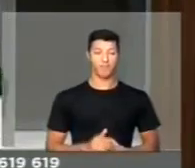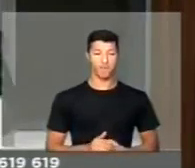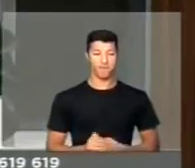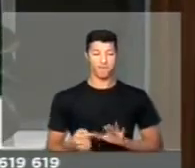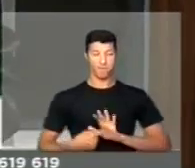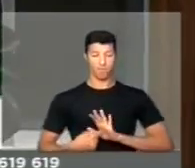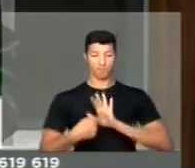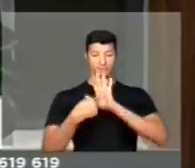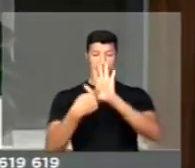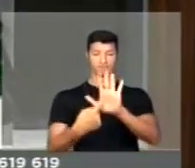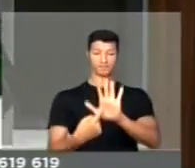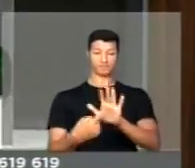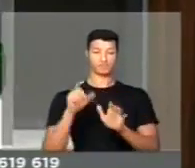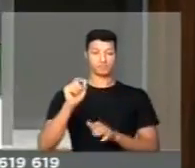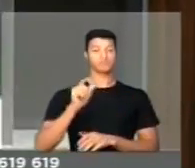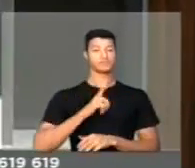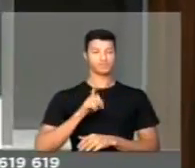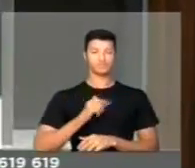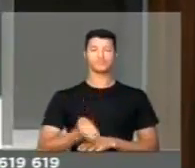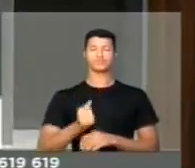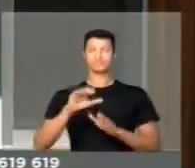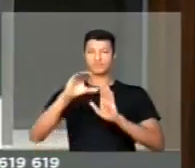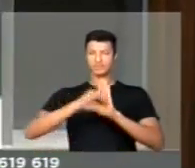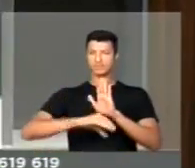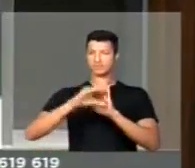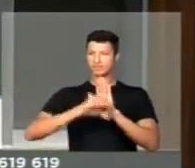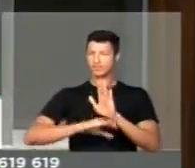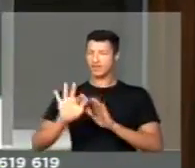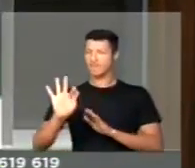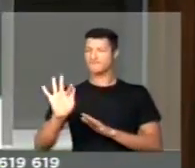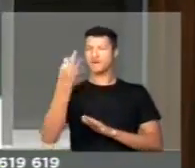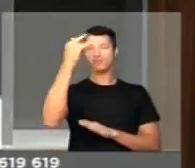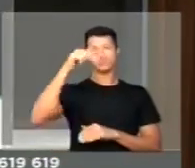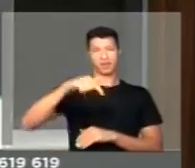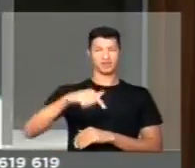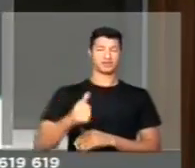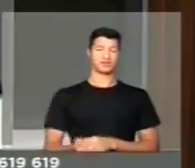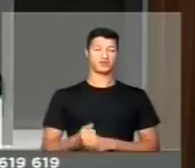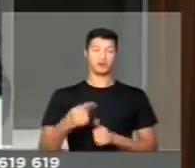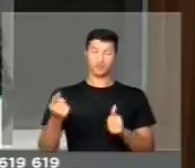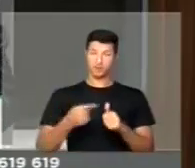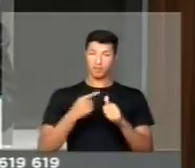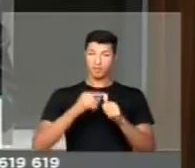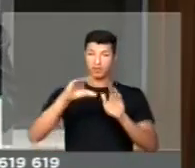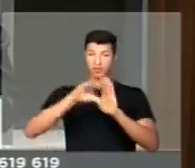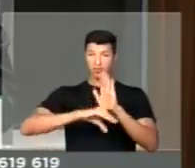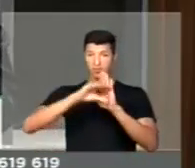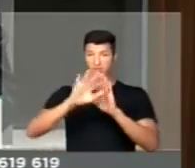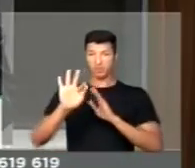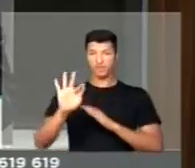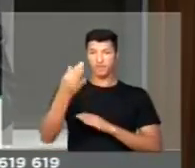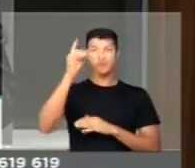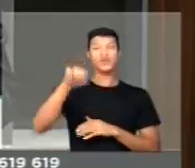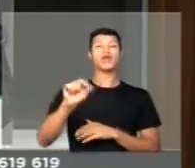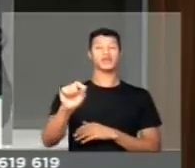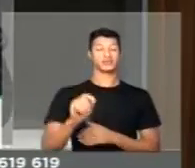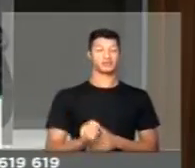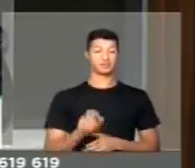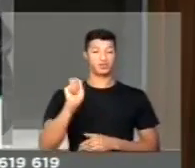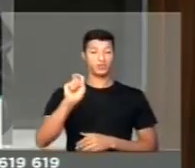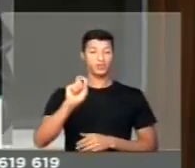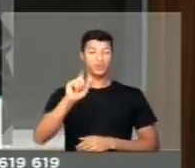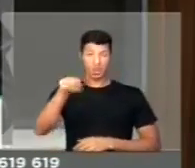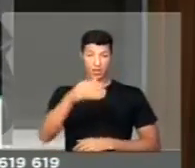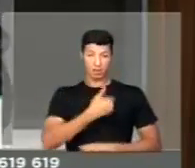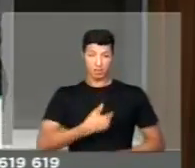para mostrar que tem conceitos falsos aqui. E o primeiro conceito falso é esse: o que